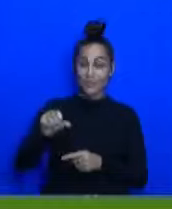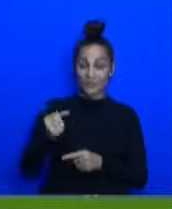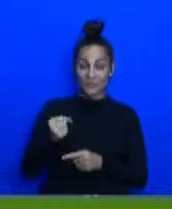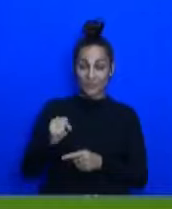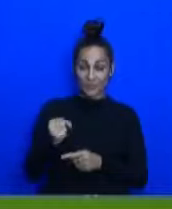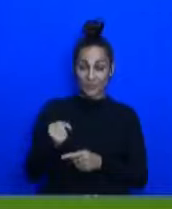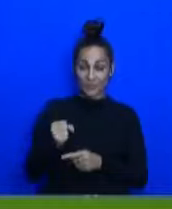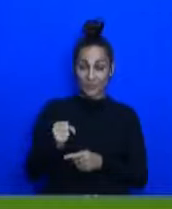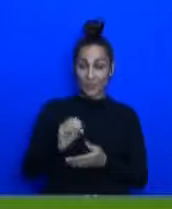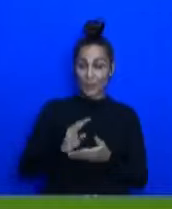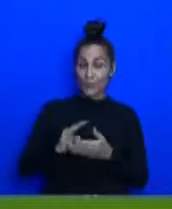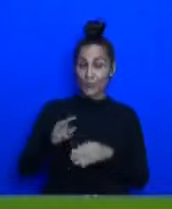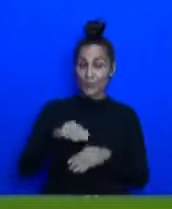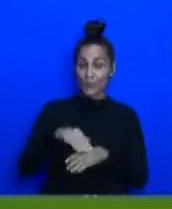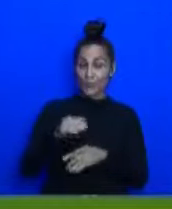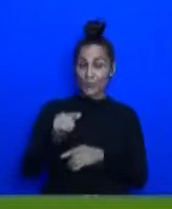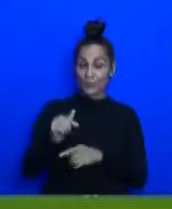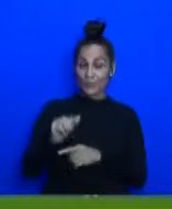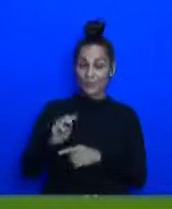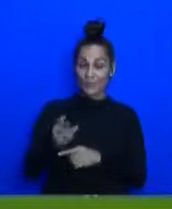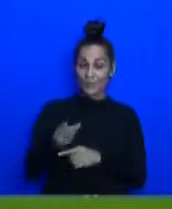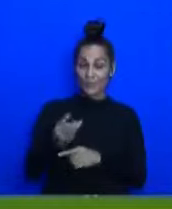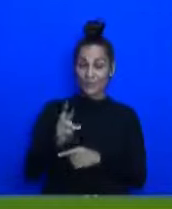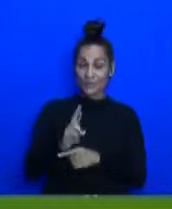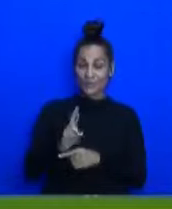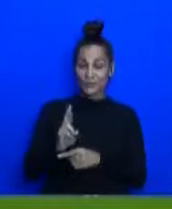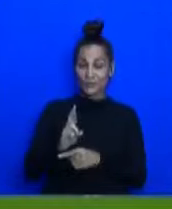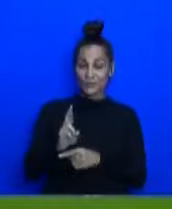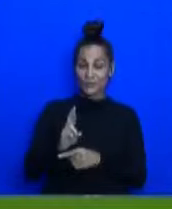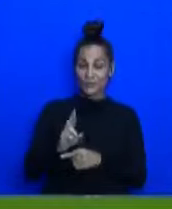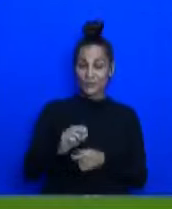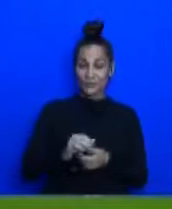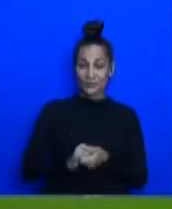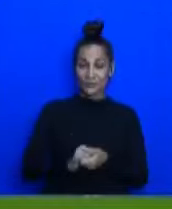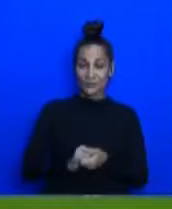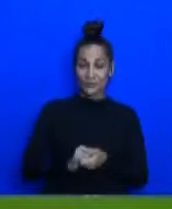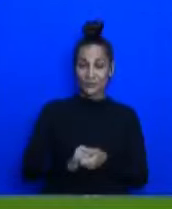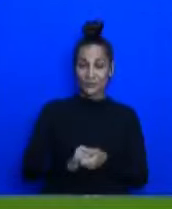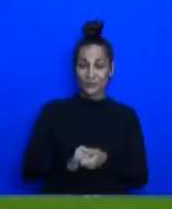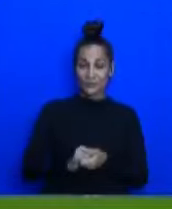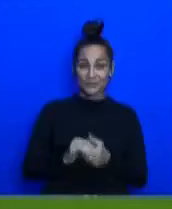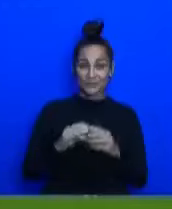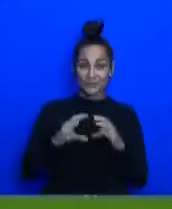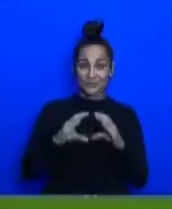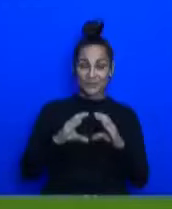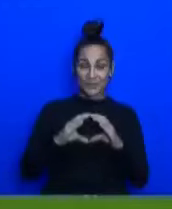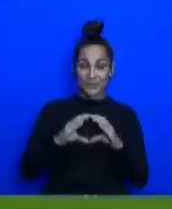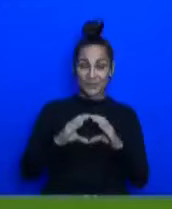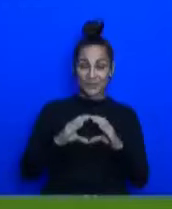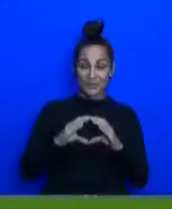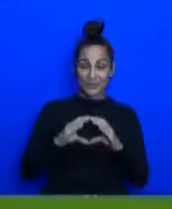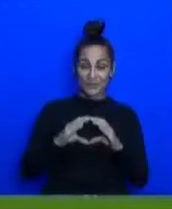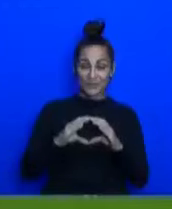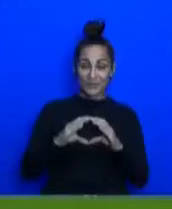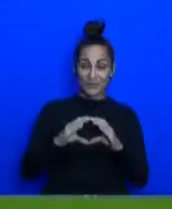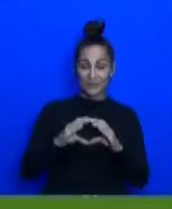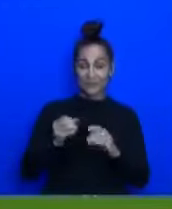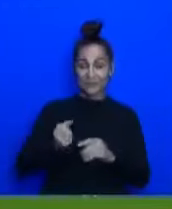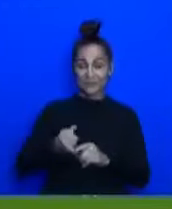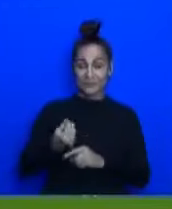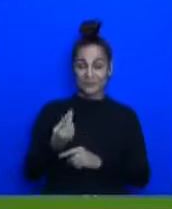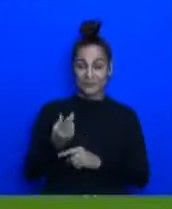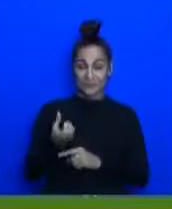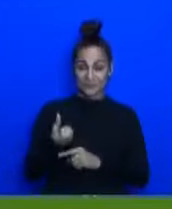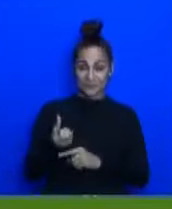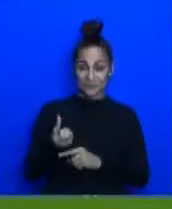98, é um prêmio de mais de 7 milhões de reais, valendo hoje. 26, quinta dezena sorteada,